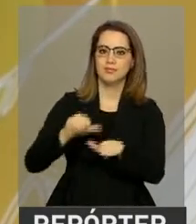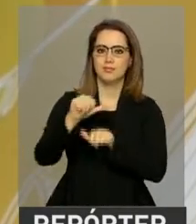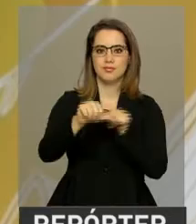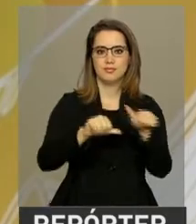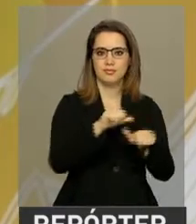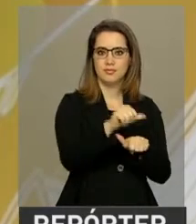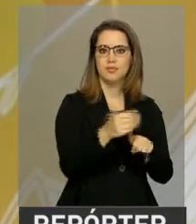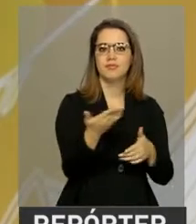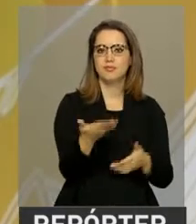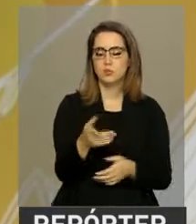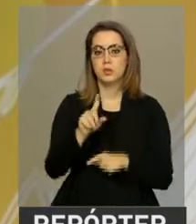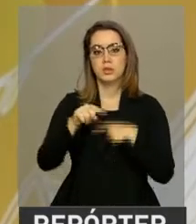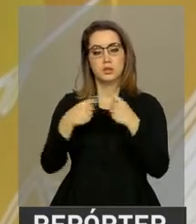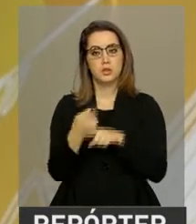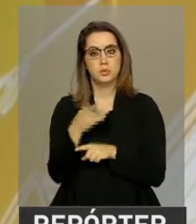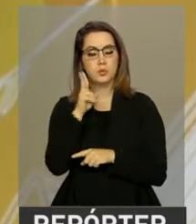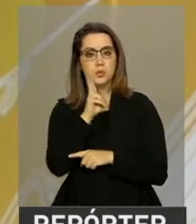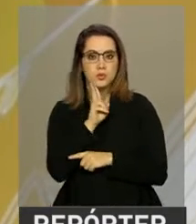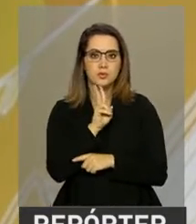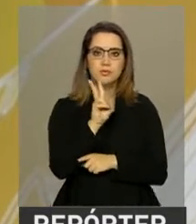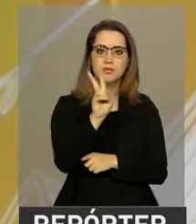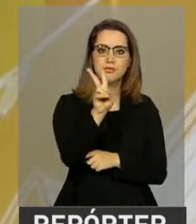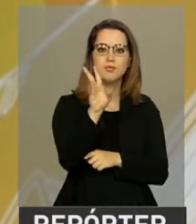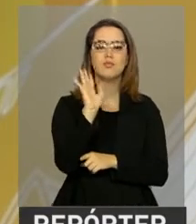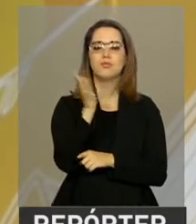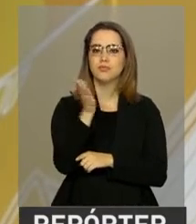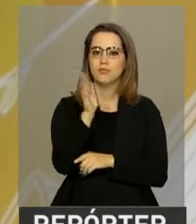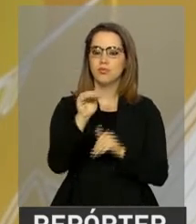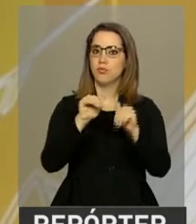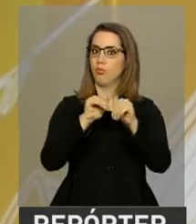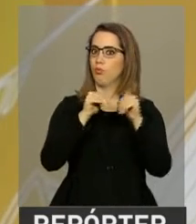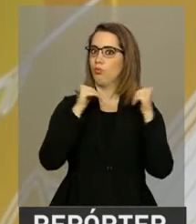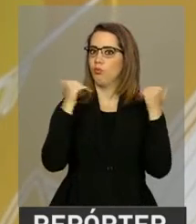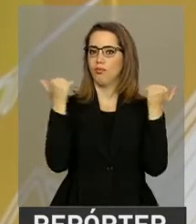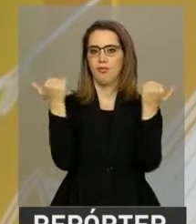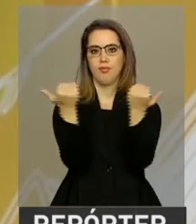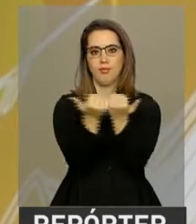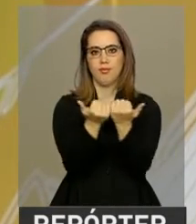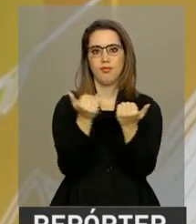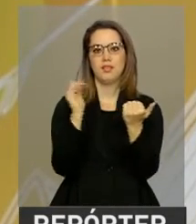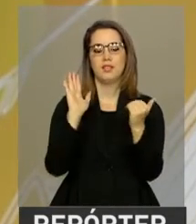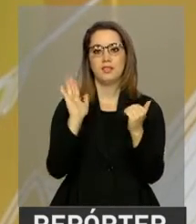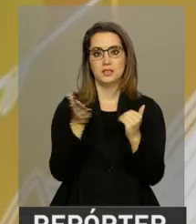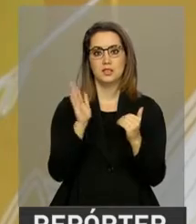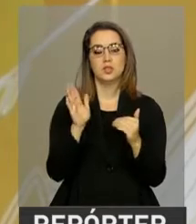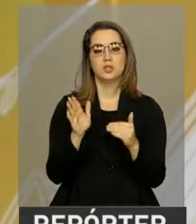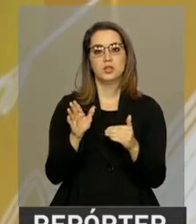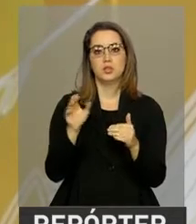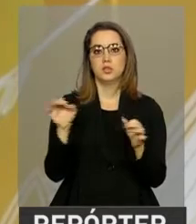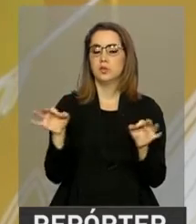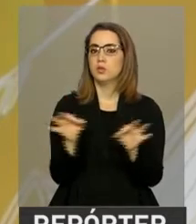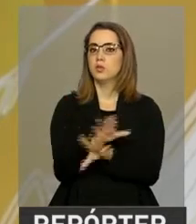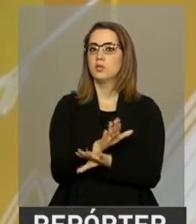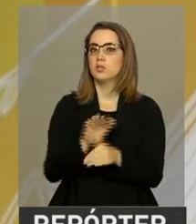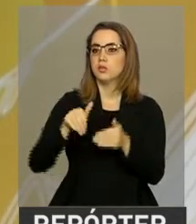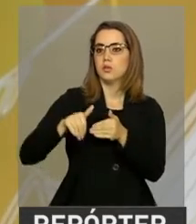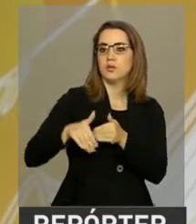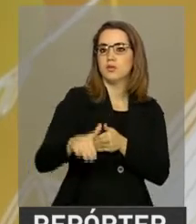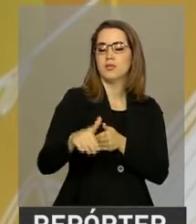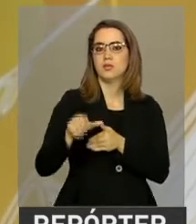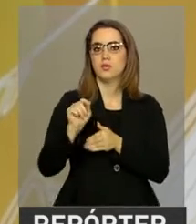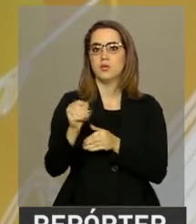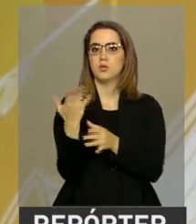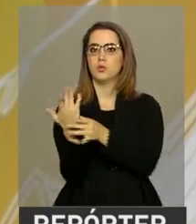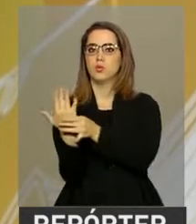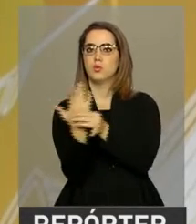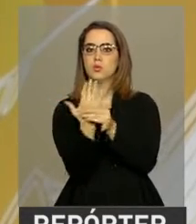disso, a gente só vai encontrar a tocha olímpica já no Maracanã, no encerramento da cerimônia de abertura, quando ela vai acender a